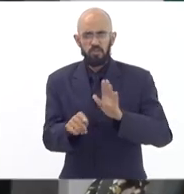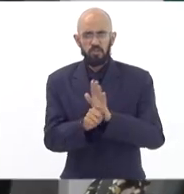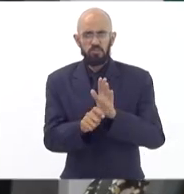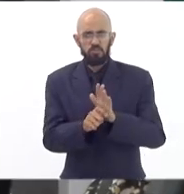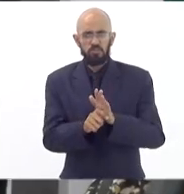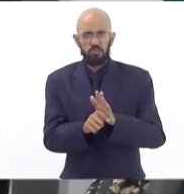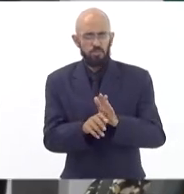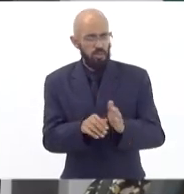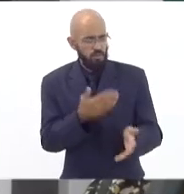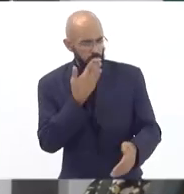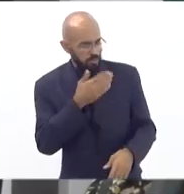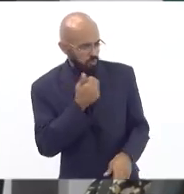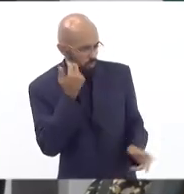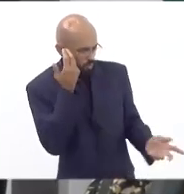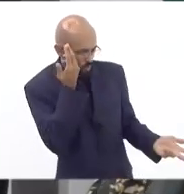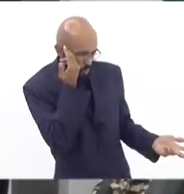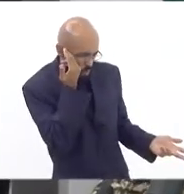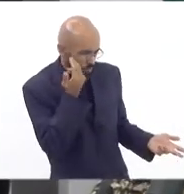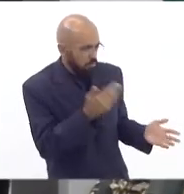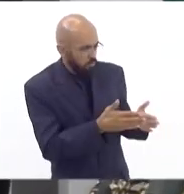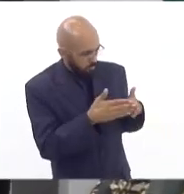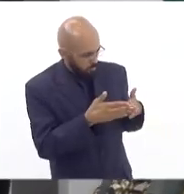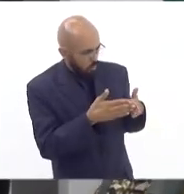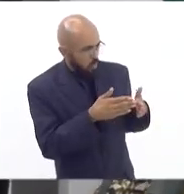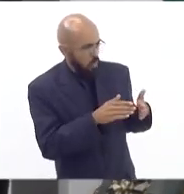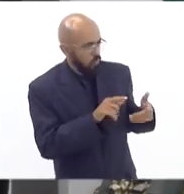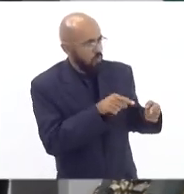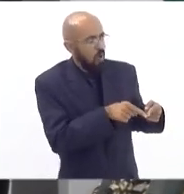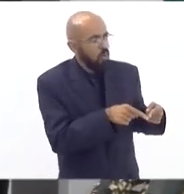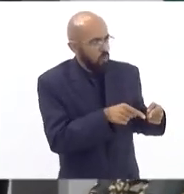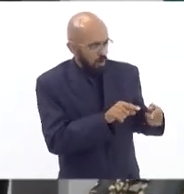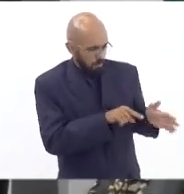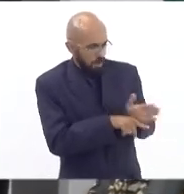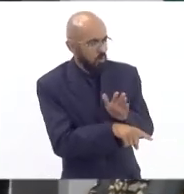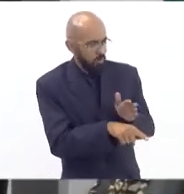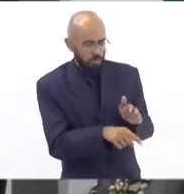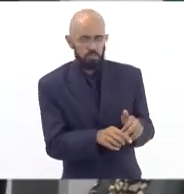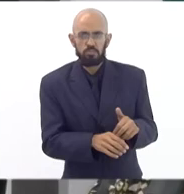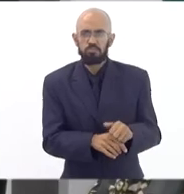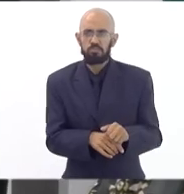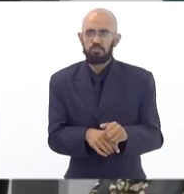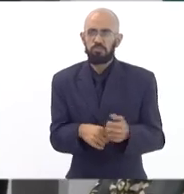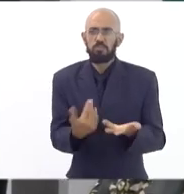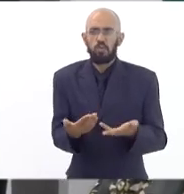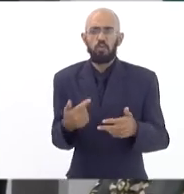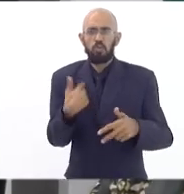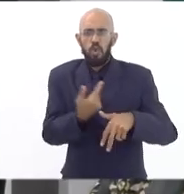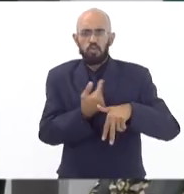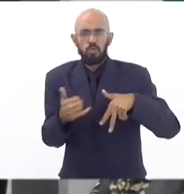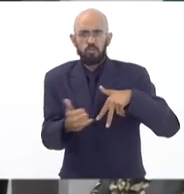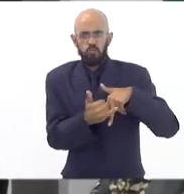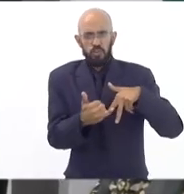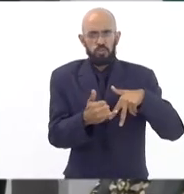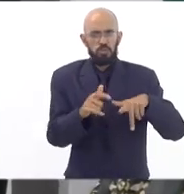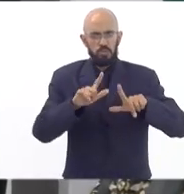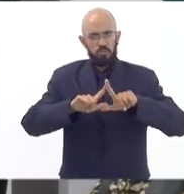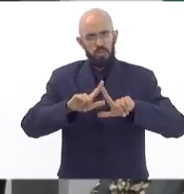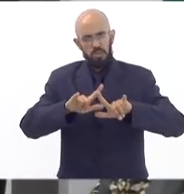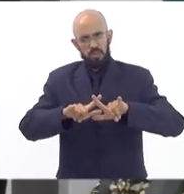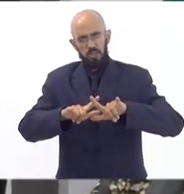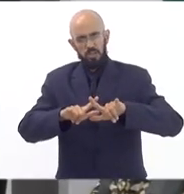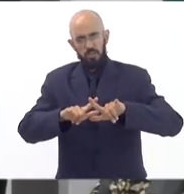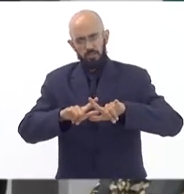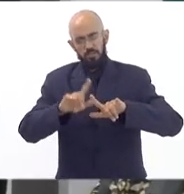direciona pergunta nós somos é uma das ações dos milicianos quer dizer então é claro que a